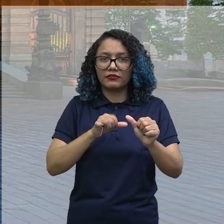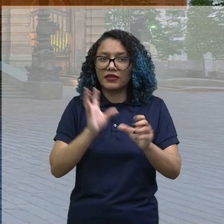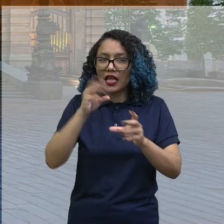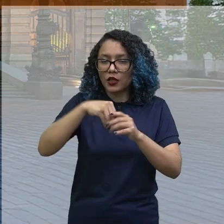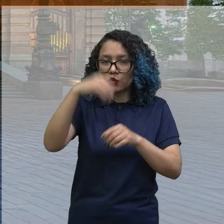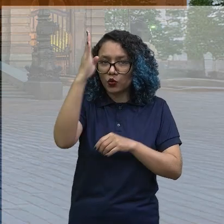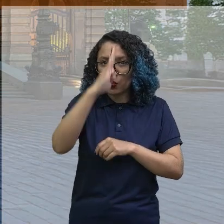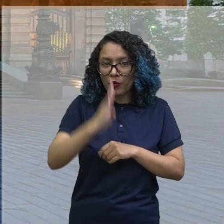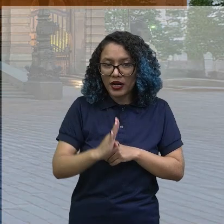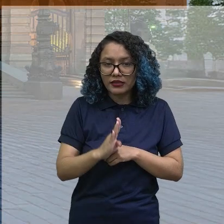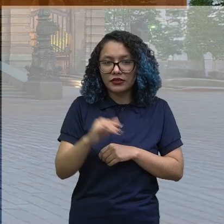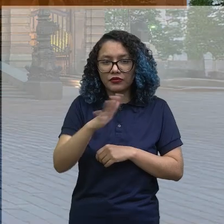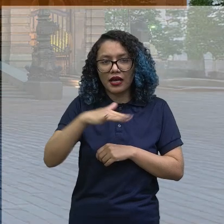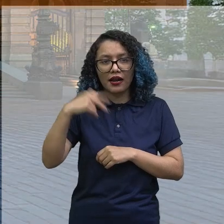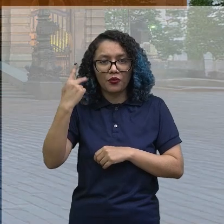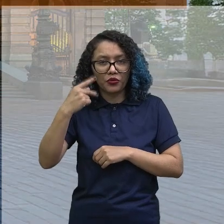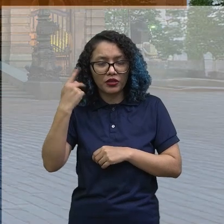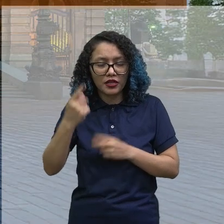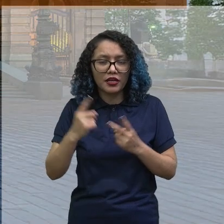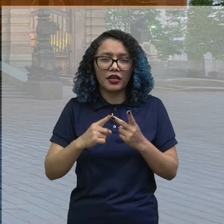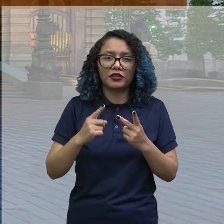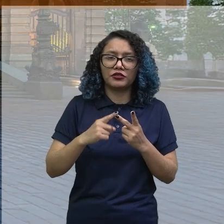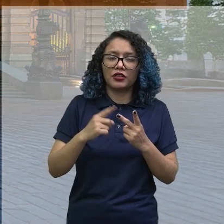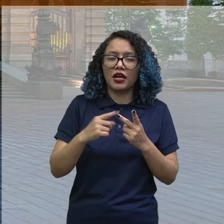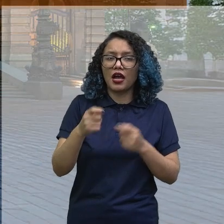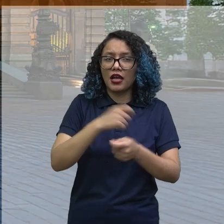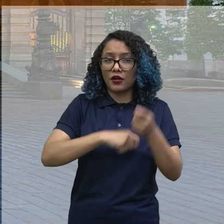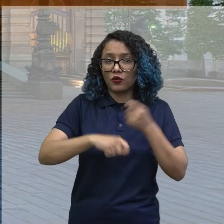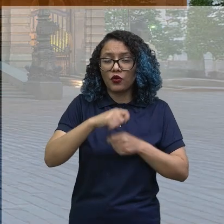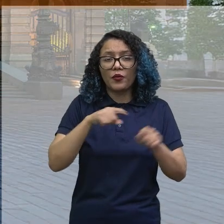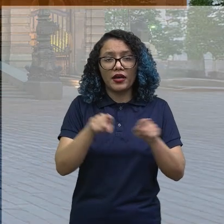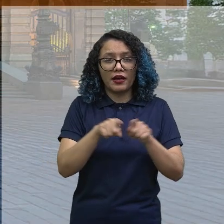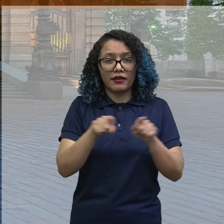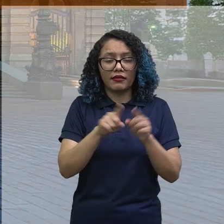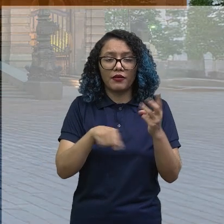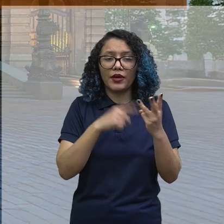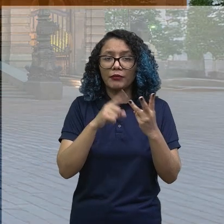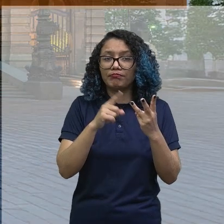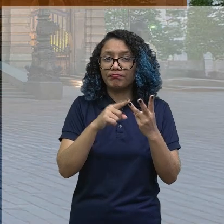né? Tanto no campo político, no campo econômico e